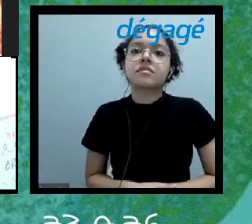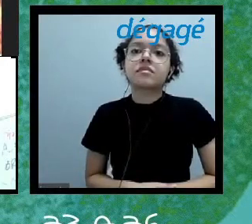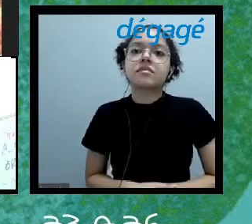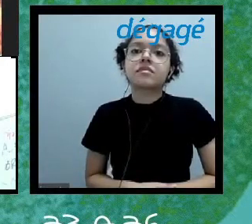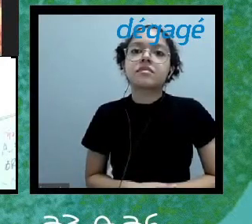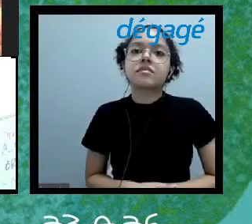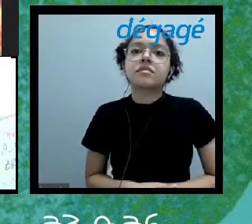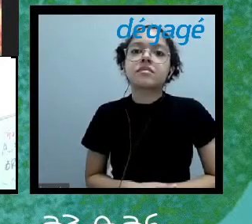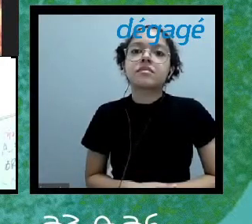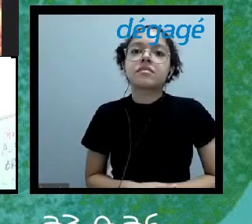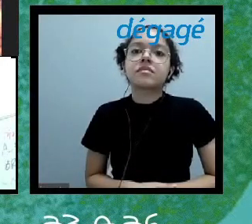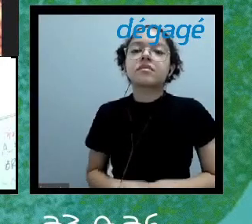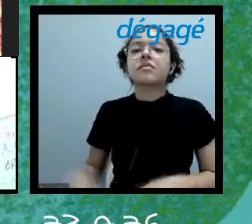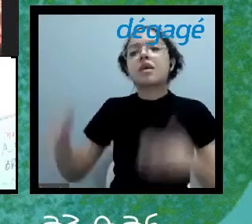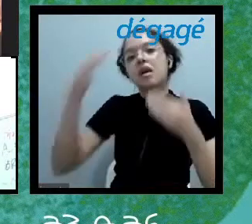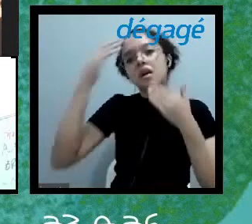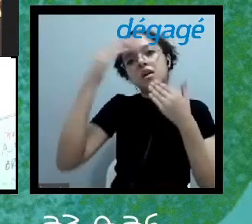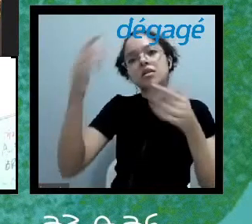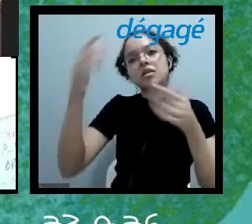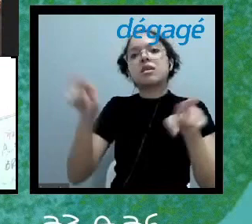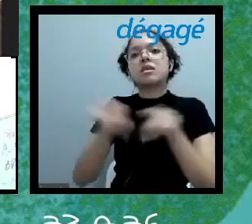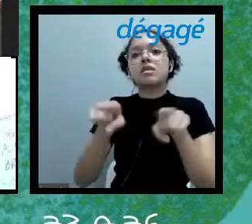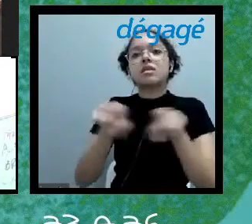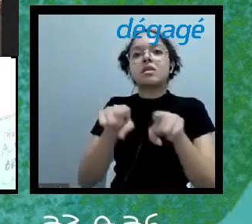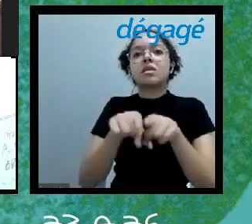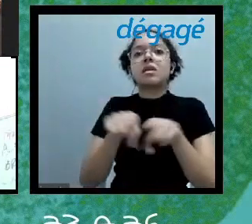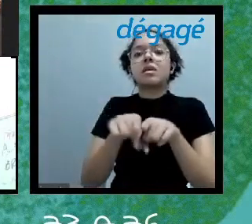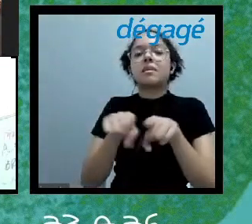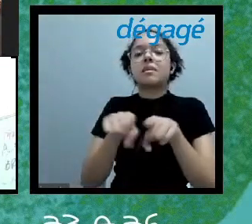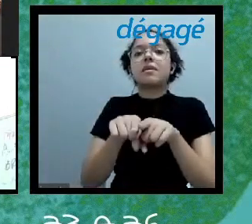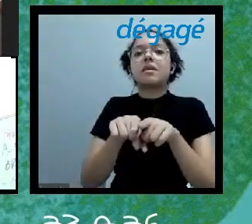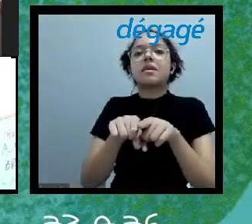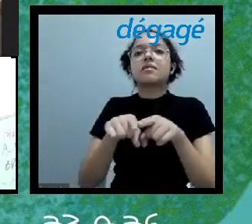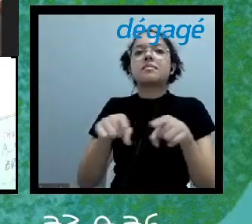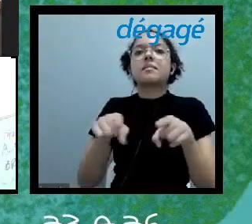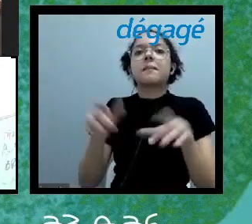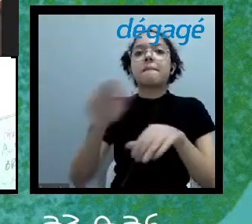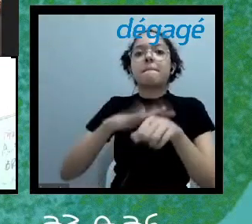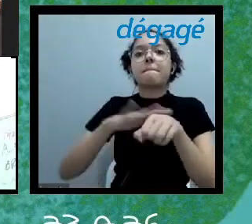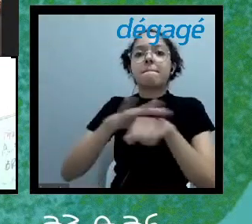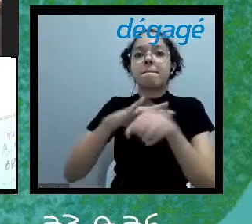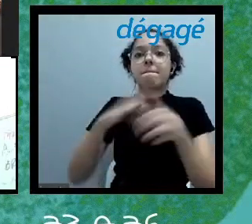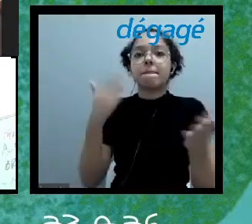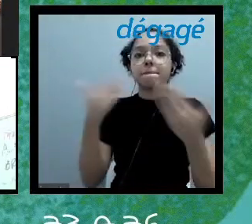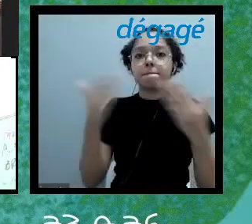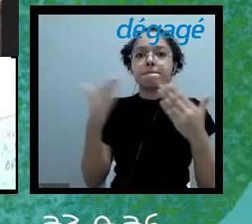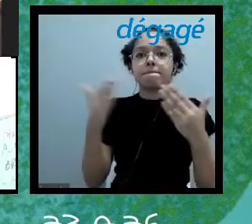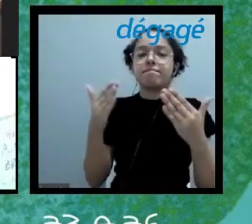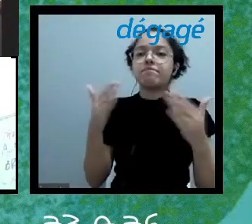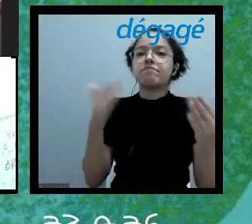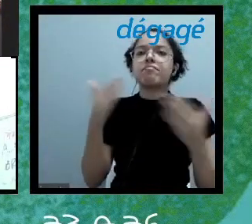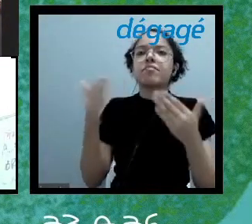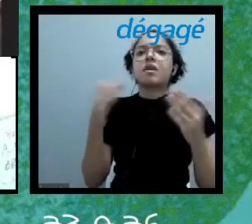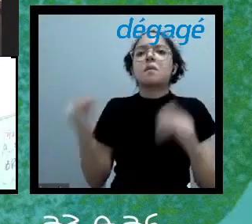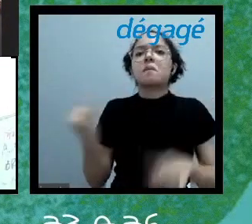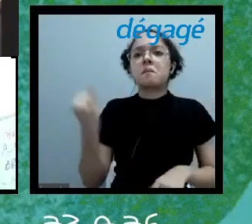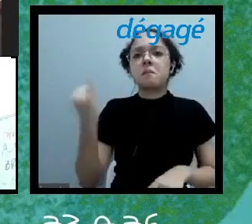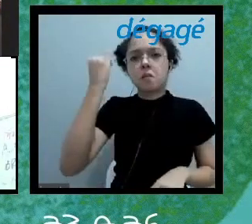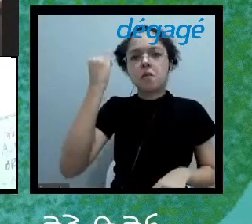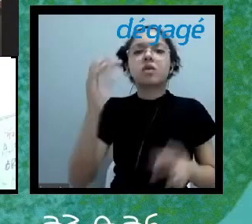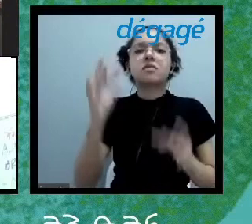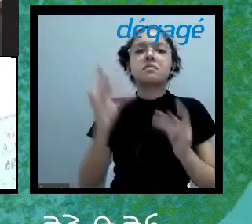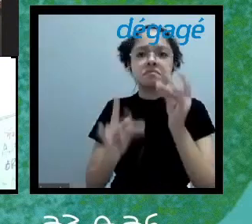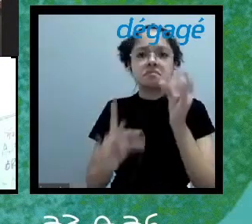agradecendo a todos vocês por essa conversa super rica, super legal, instigante. Não sei se você quer fazer uma palavra